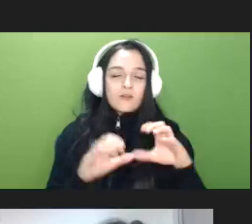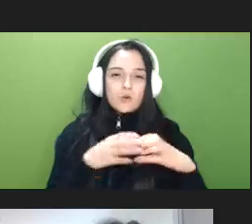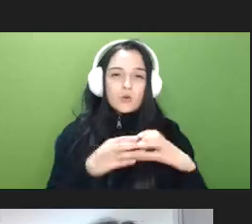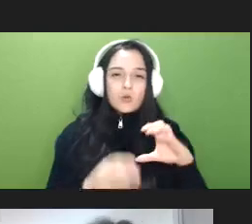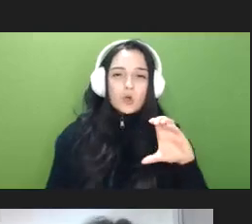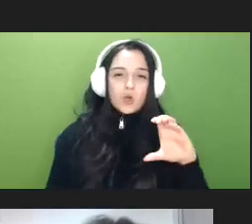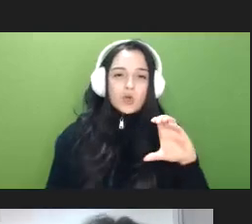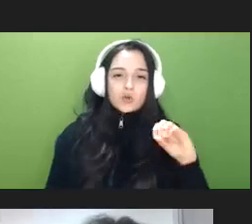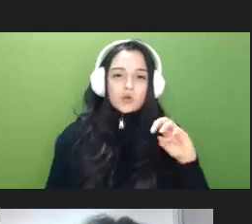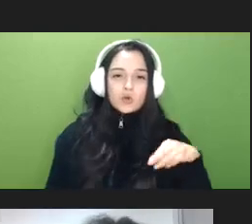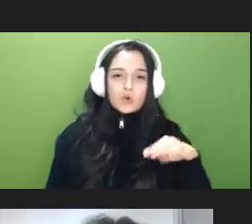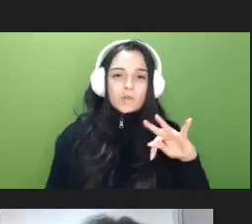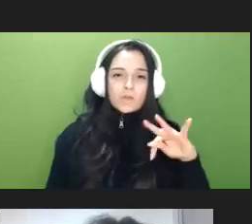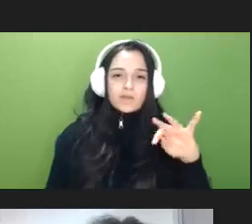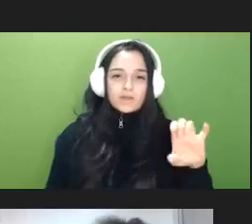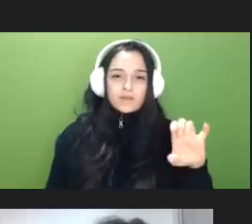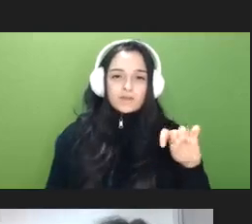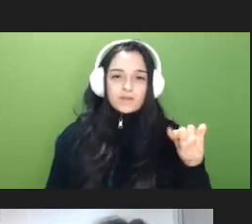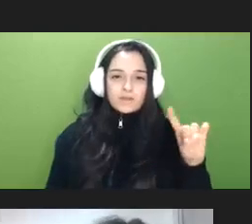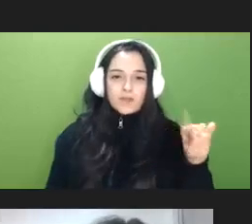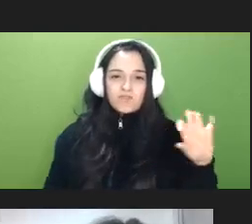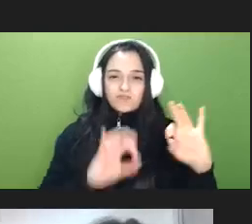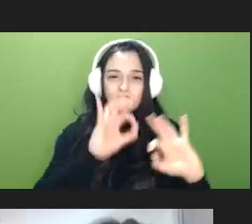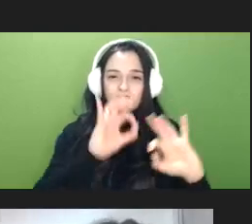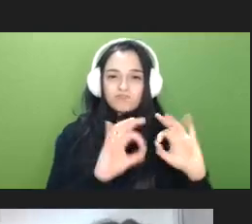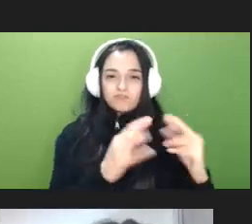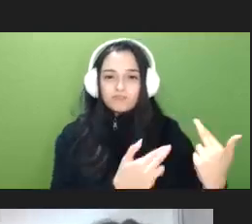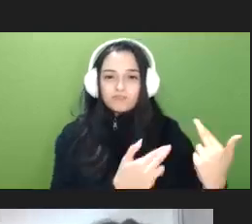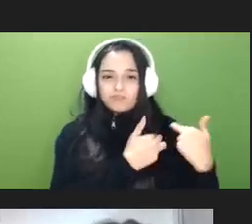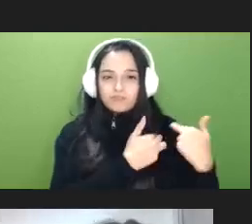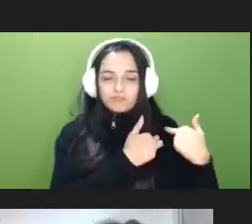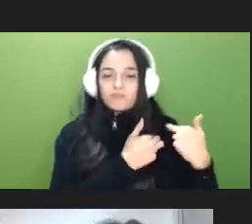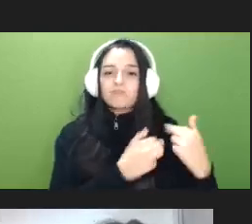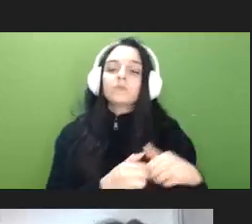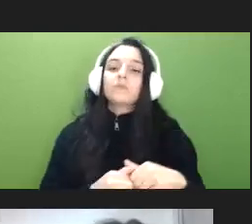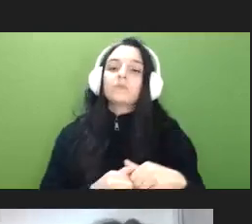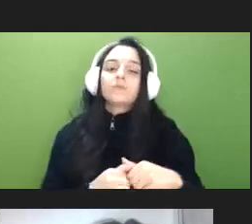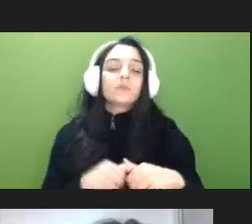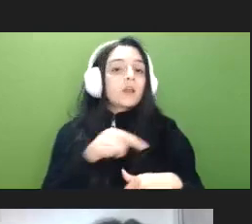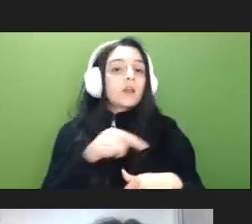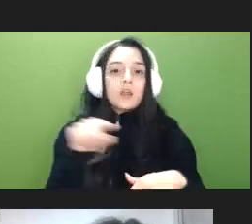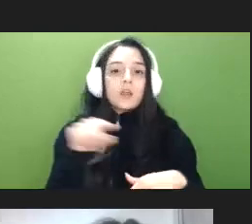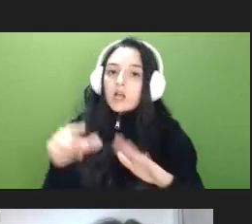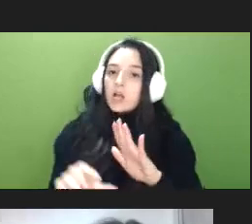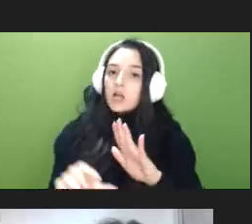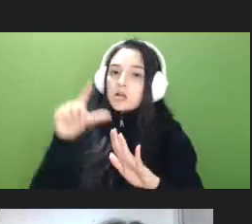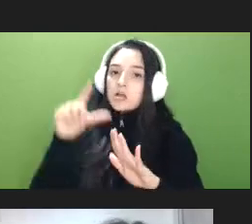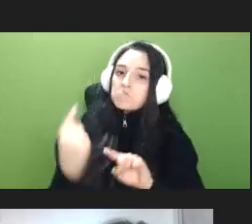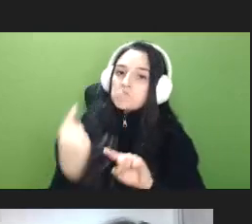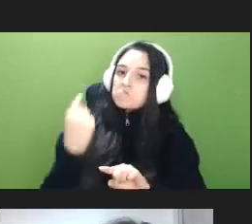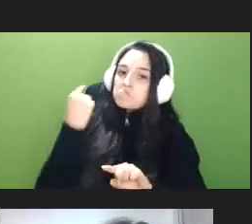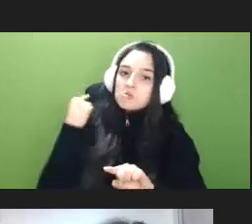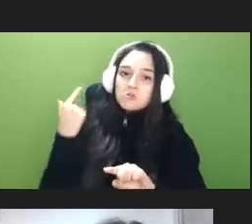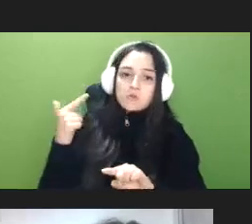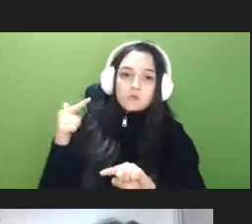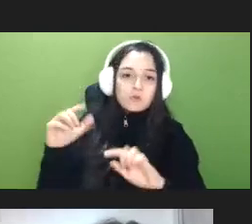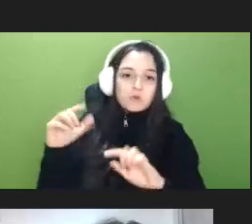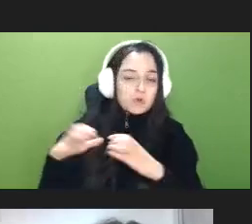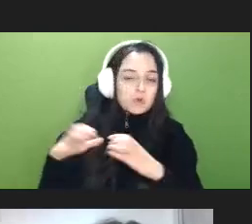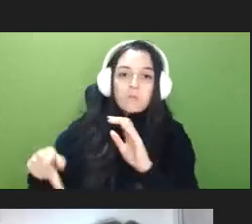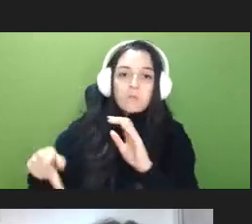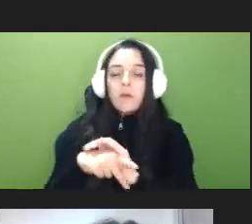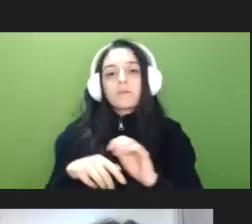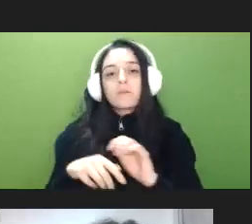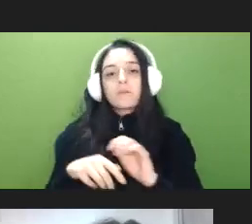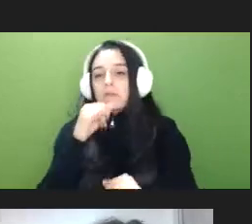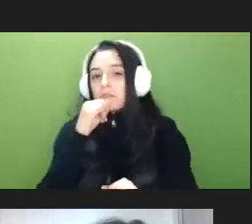edições daqueles eventos que eram elaborados por alunos, eles não tinham comitês de acessibilidade para pensar a questão da audiodescrição, do intérprete de